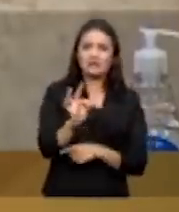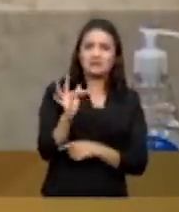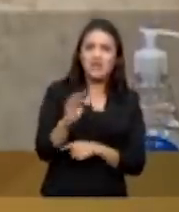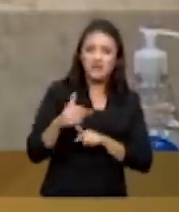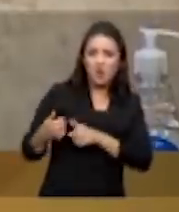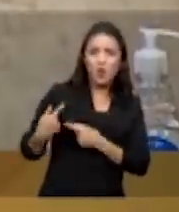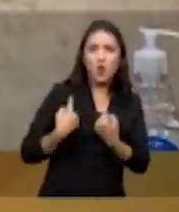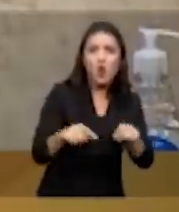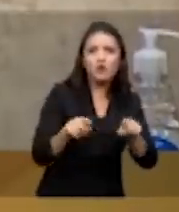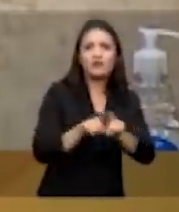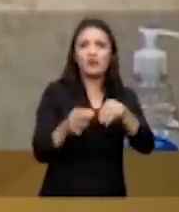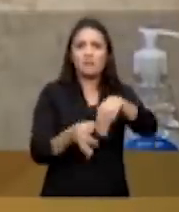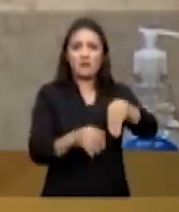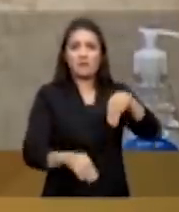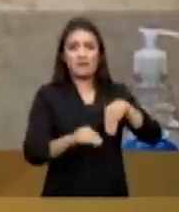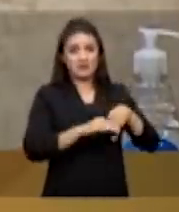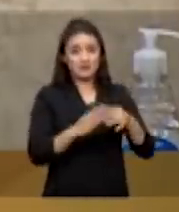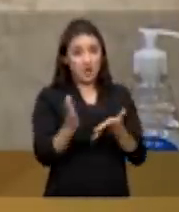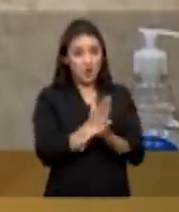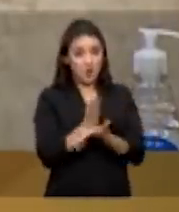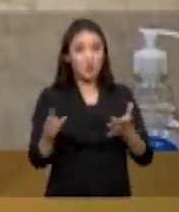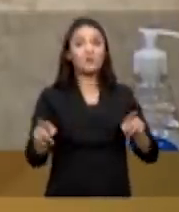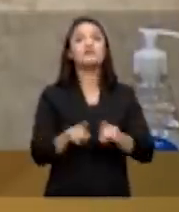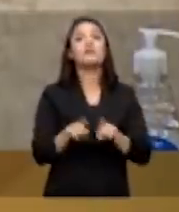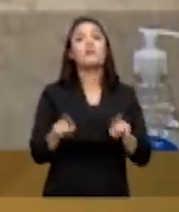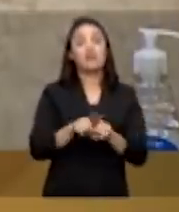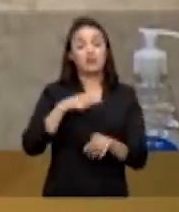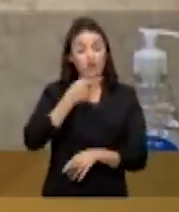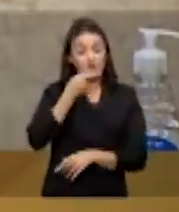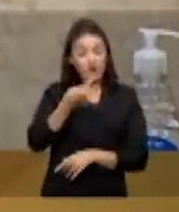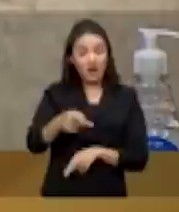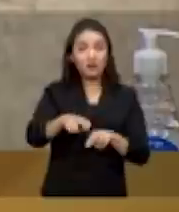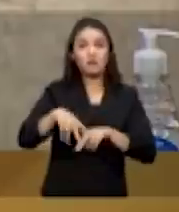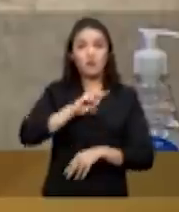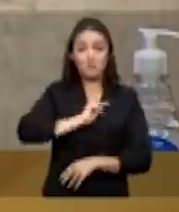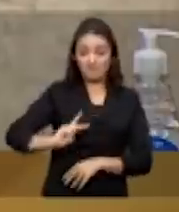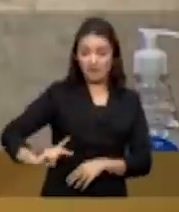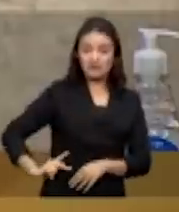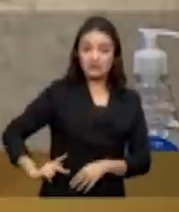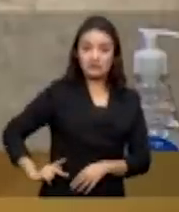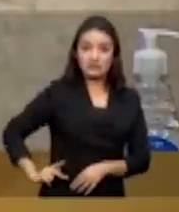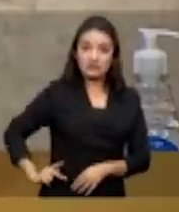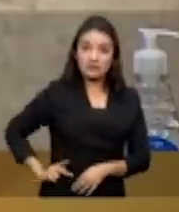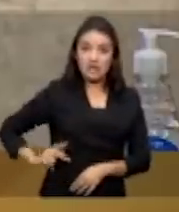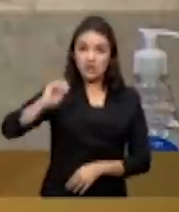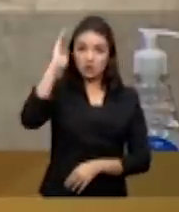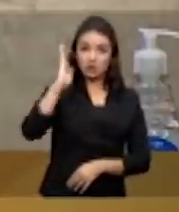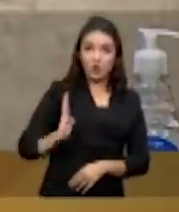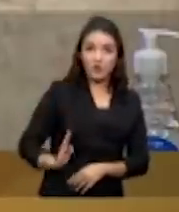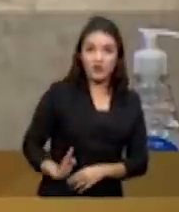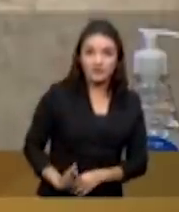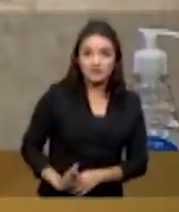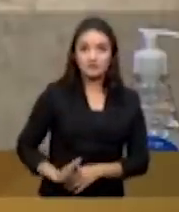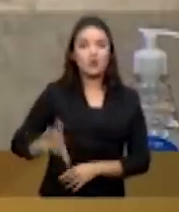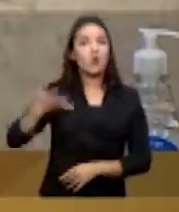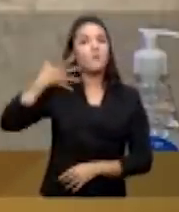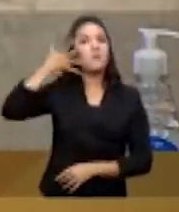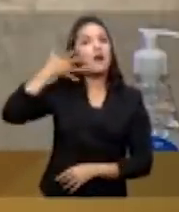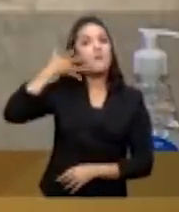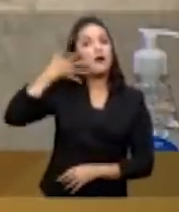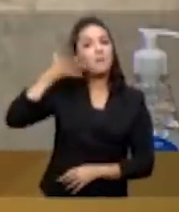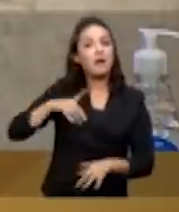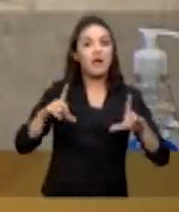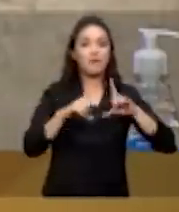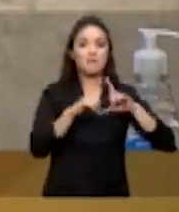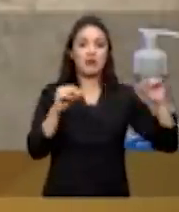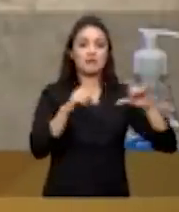delas também vocalizadas pelo senhor Presidente da República em seus discursos em Brasília